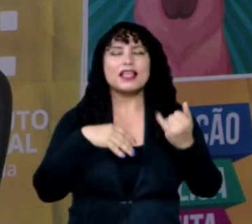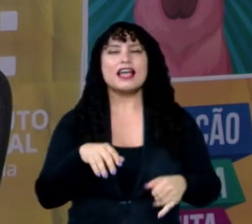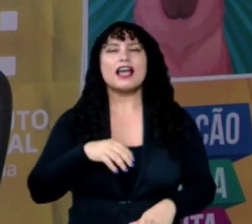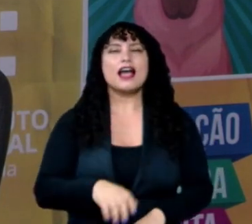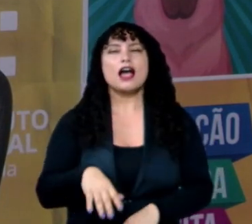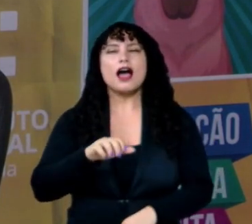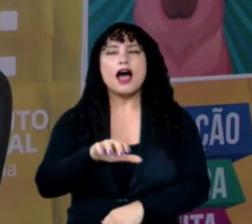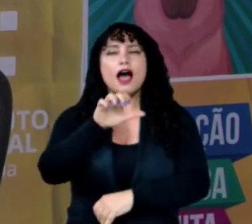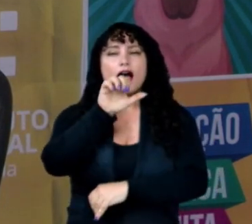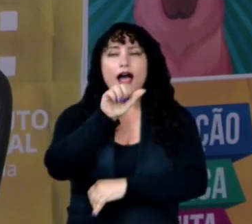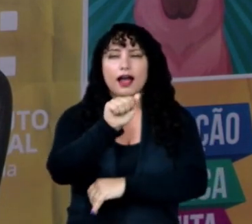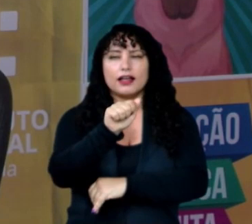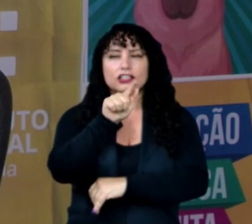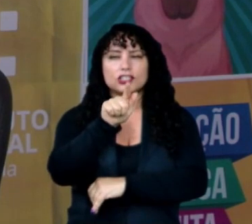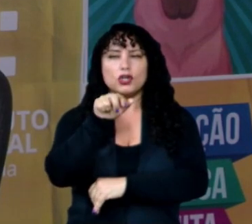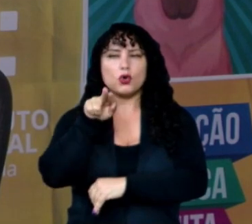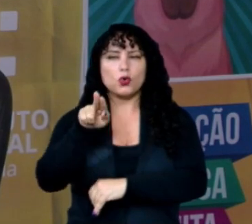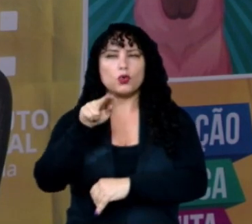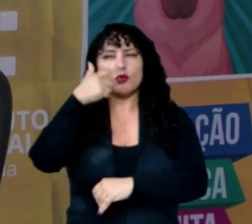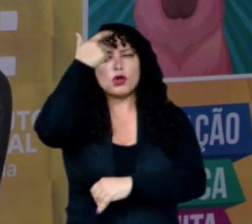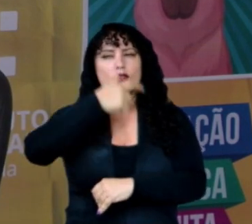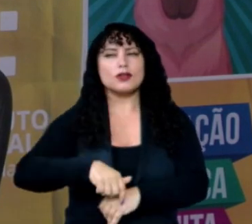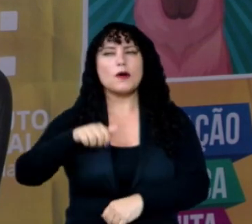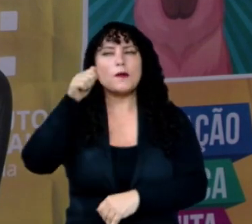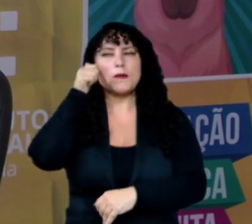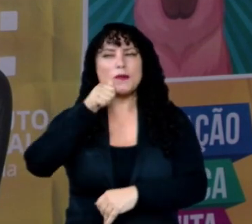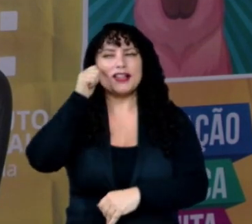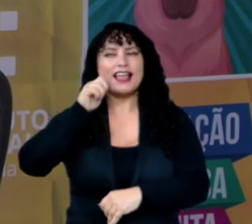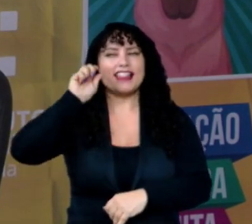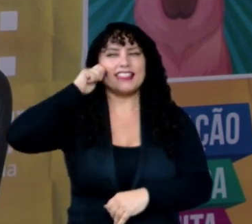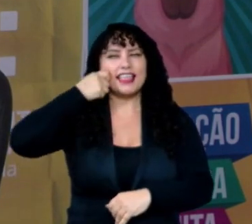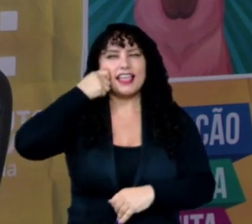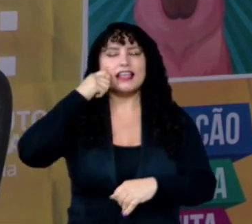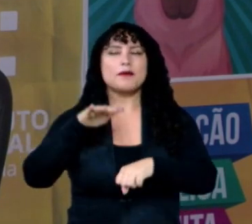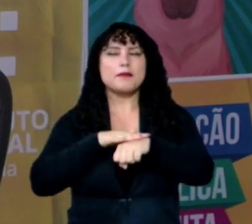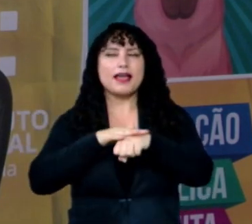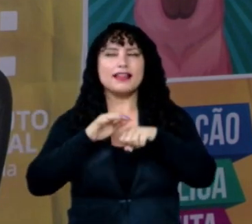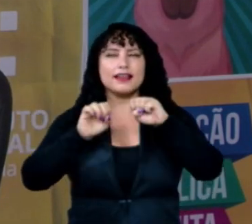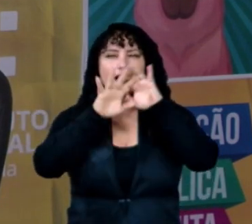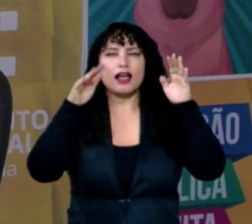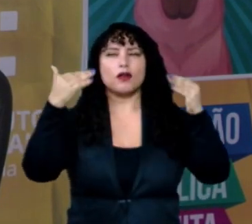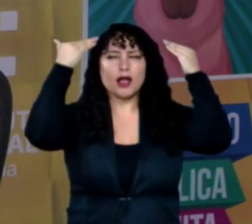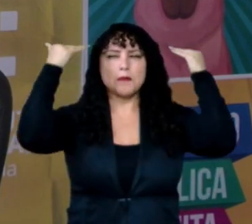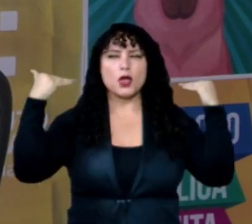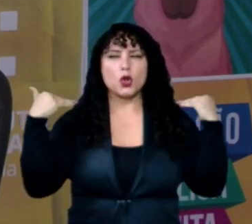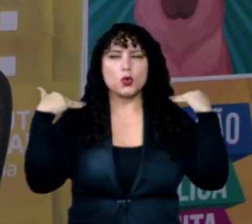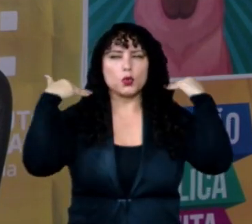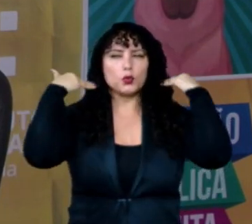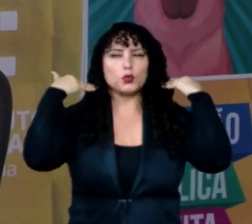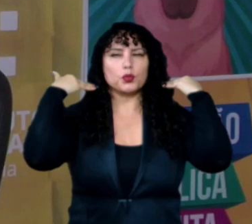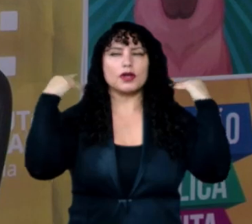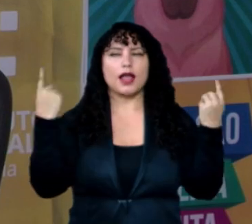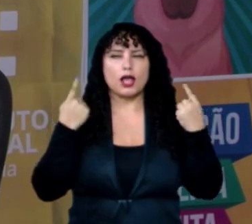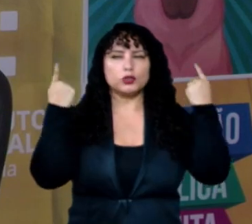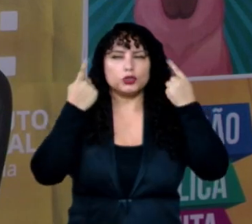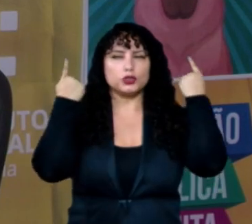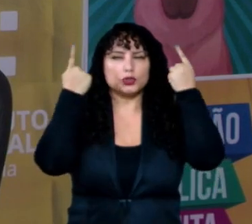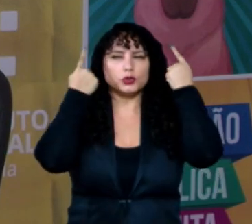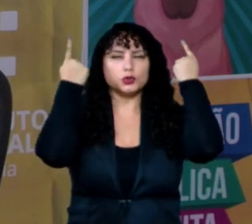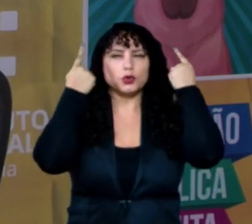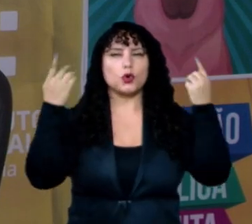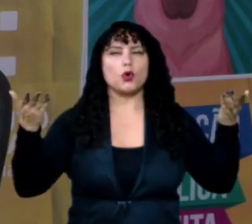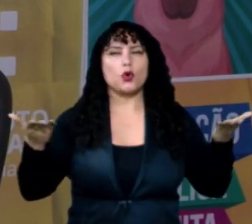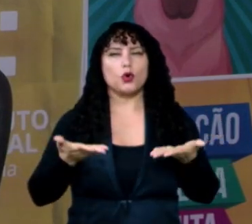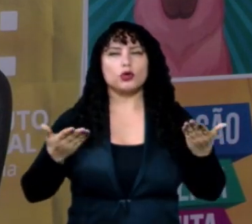da União. Eu sou uma mulher negra com tom de pele claro, cabelo na altura dos ombros, cabelo cacheado.